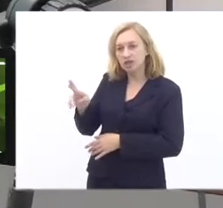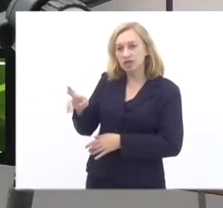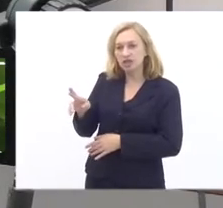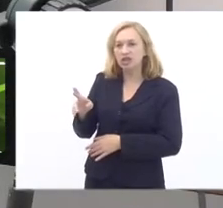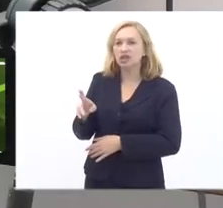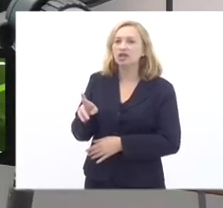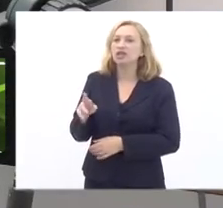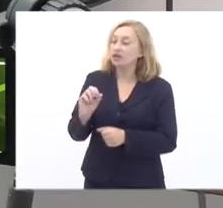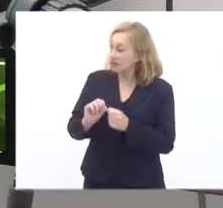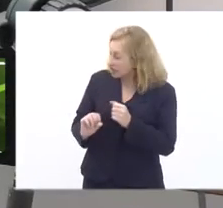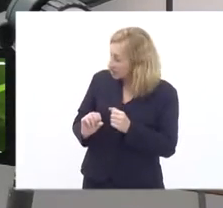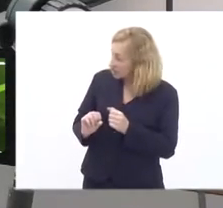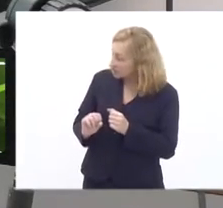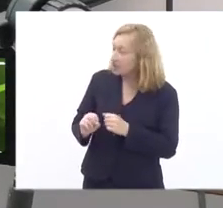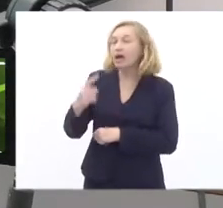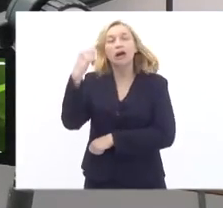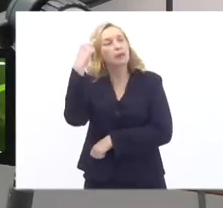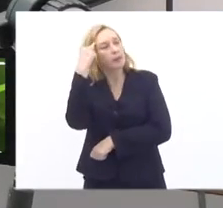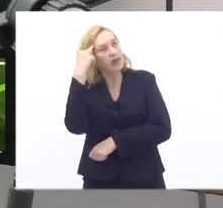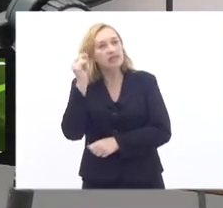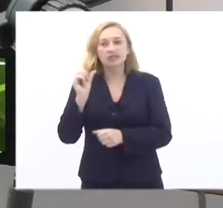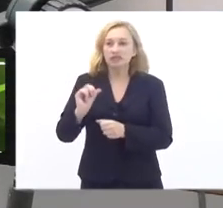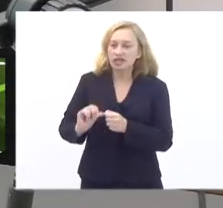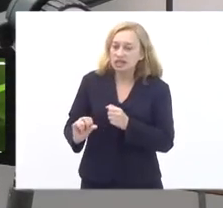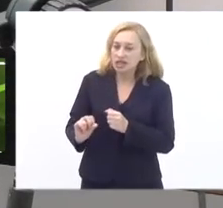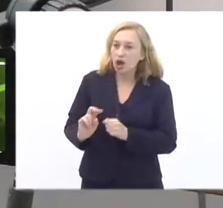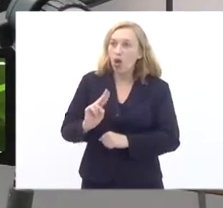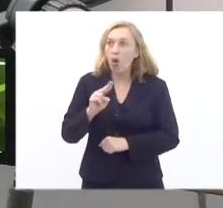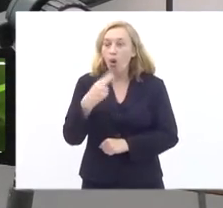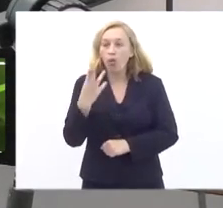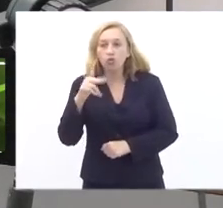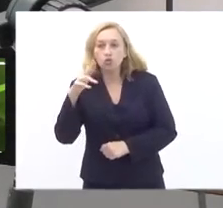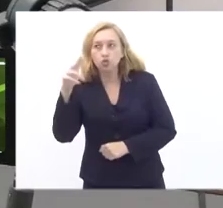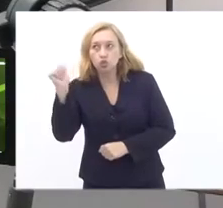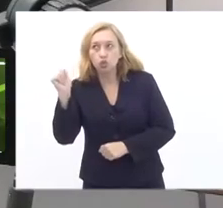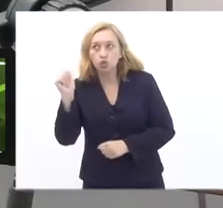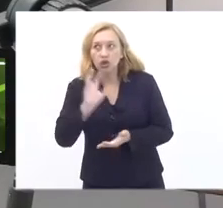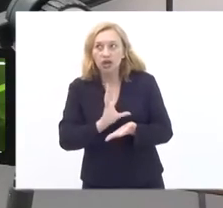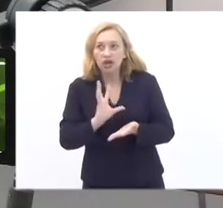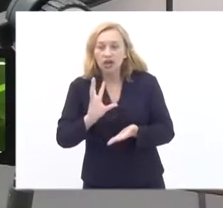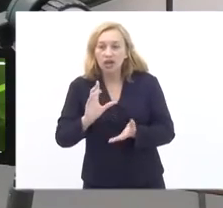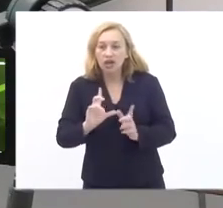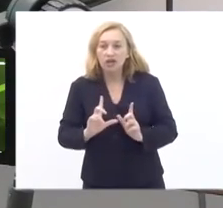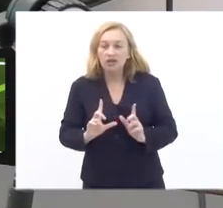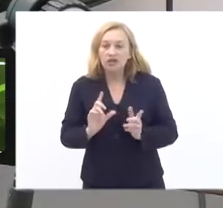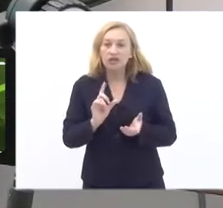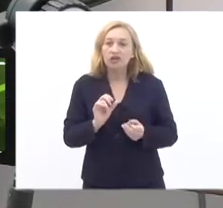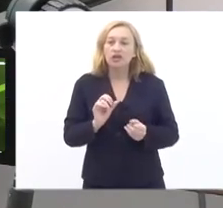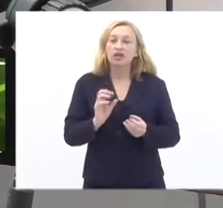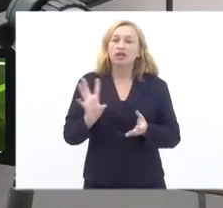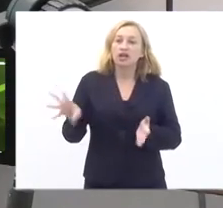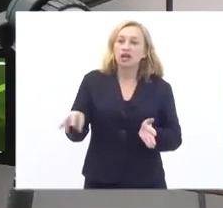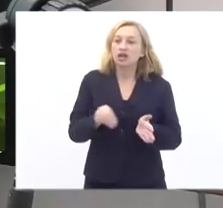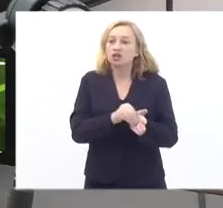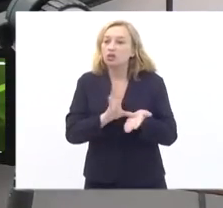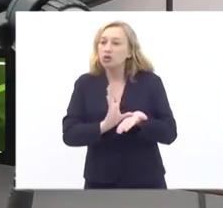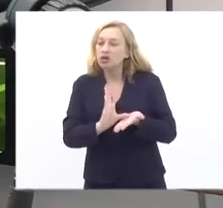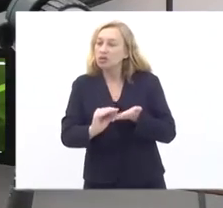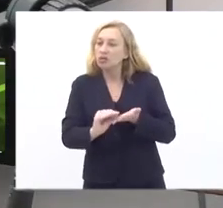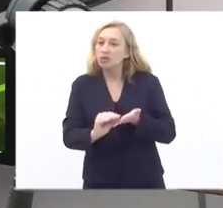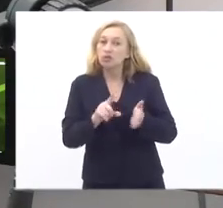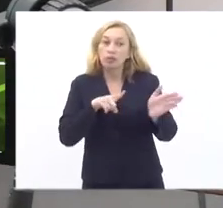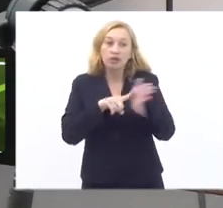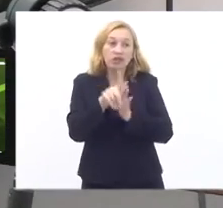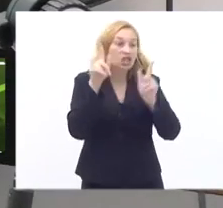está fazendo isso, se pensa em fazer, ou se nunca entrou na pauta? Estou perguntando a mesma coisa para a